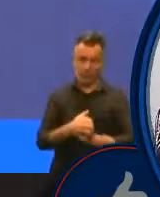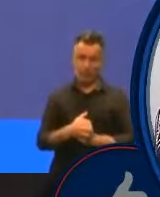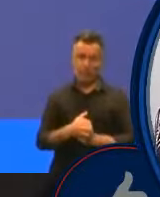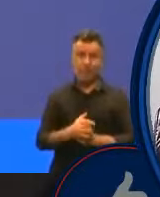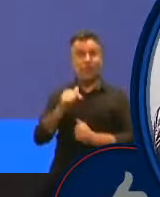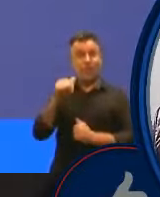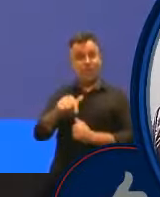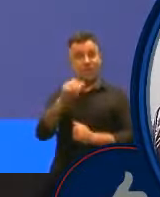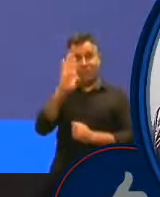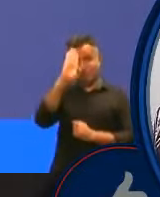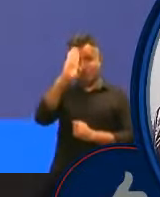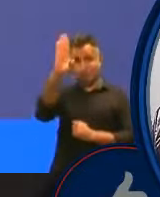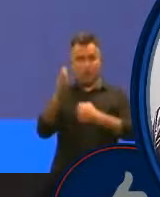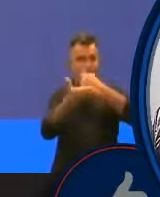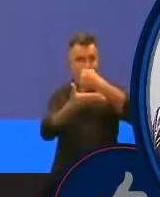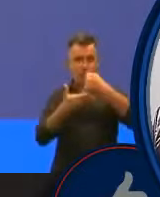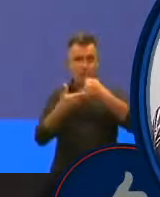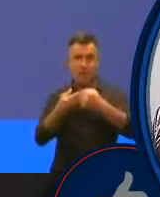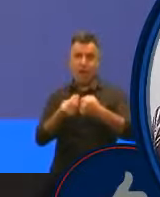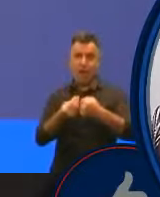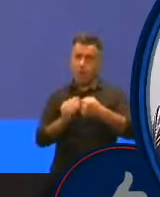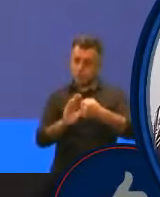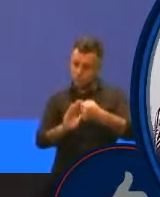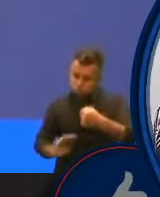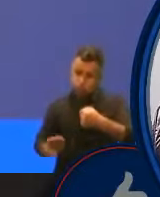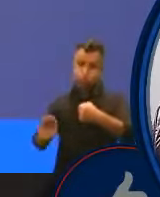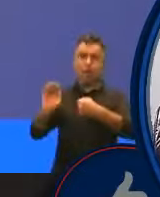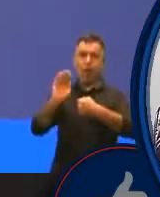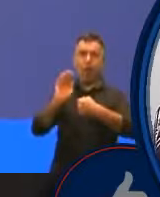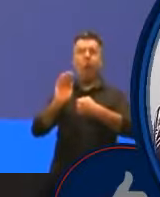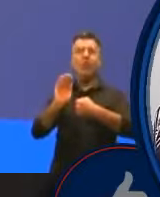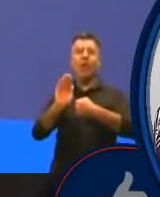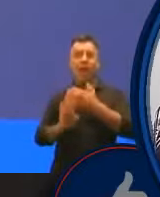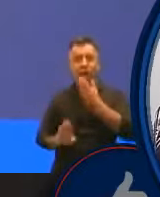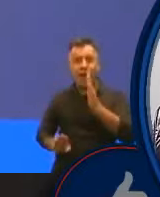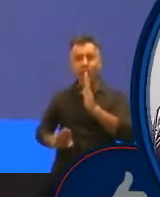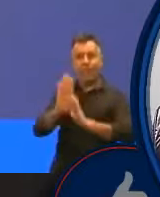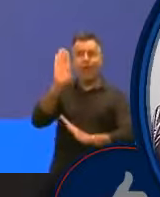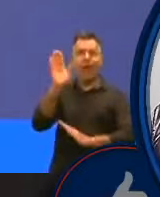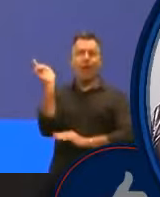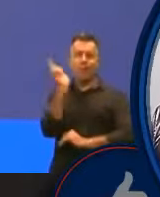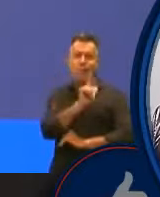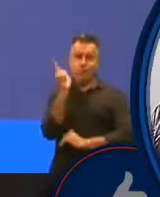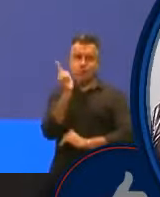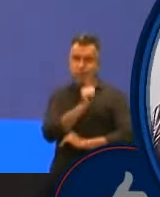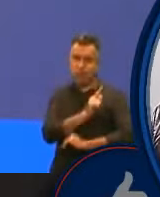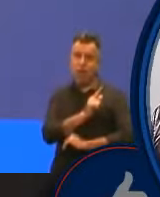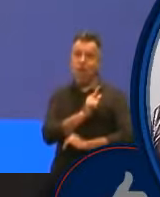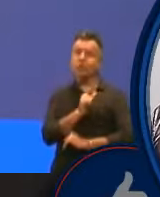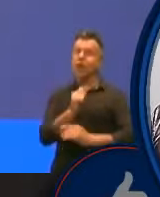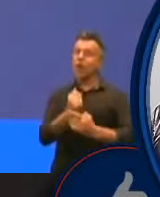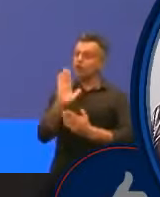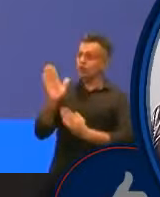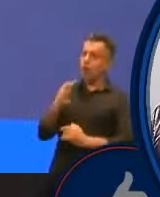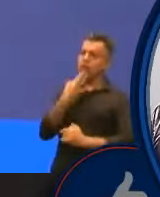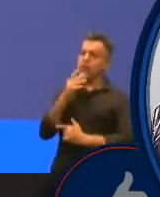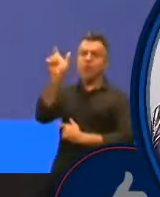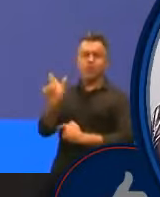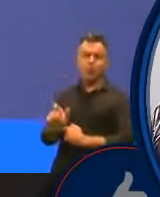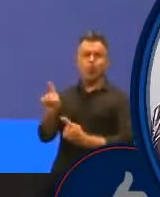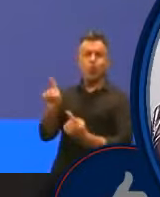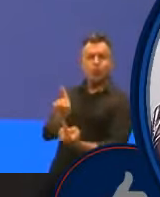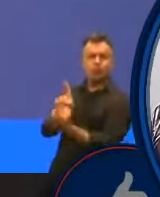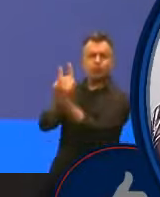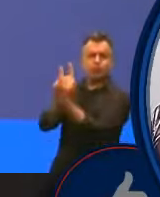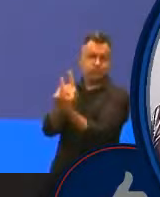será um dos pilares que nos levarão a vencer esse jogo. Nós já conhecemos nosso cliente como ninguém